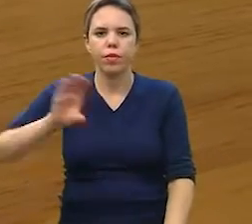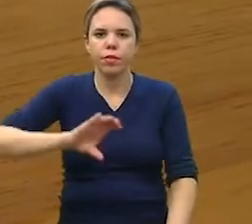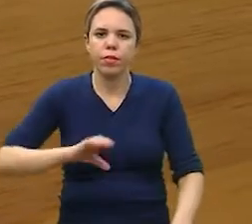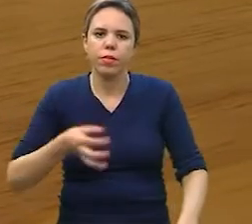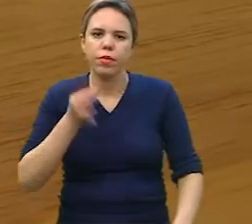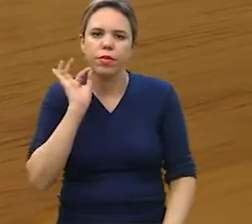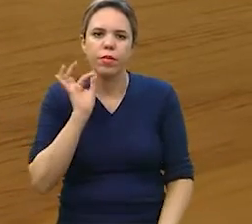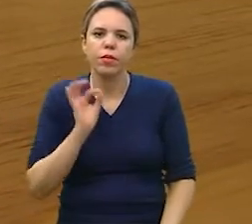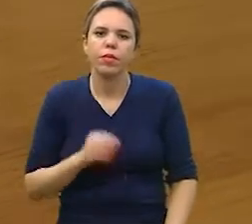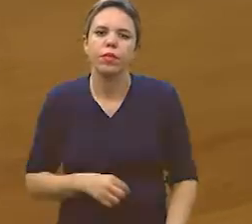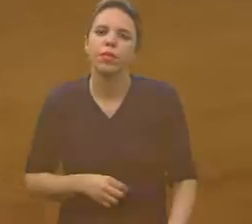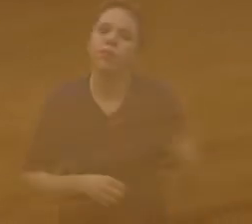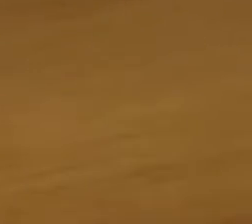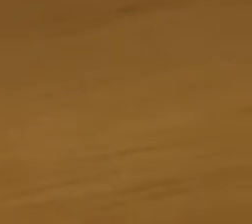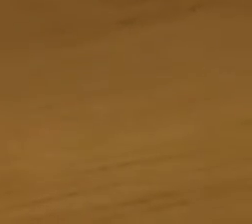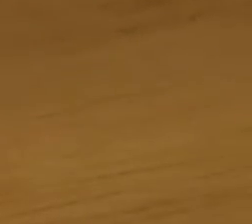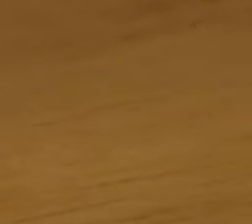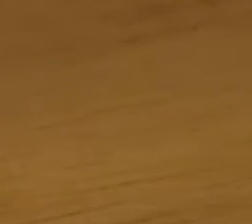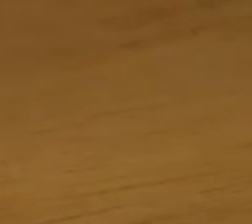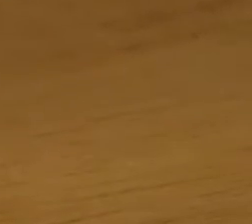Acrescentar o café